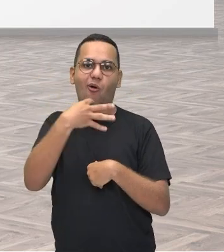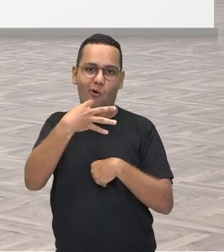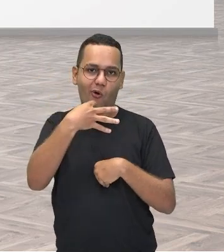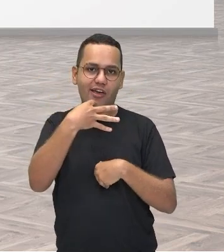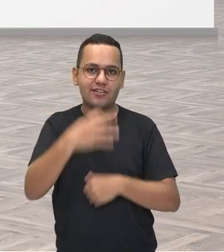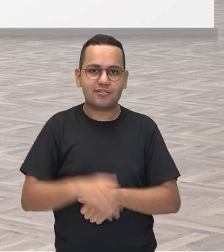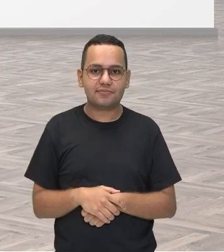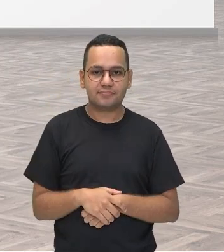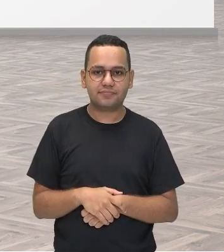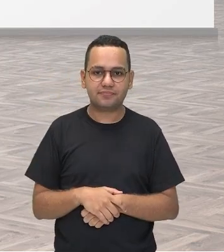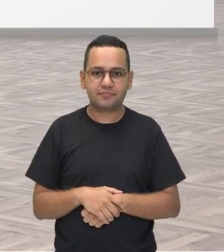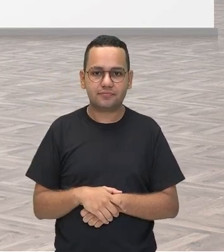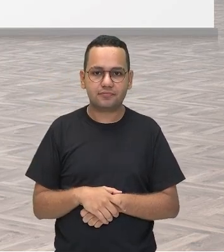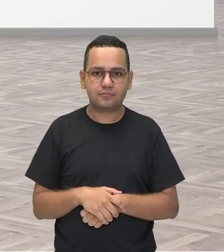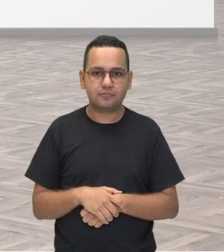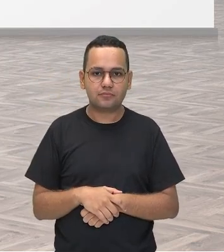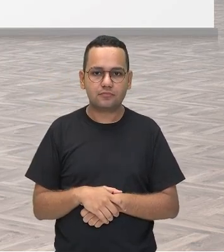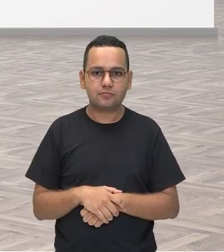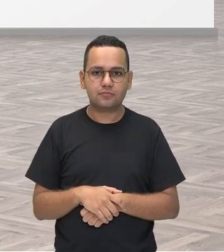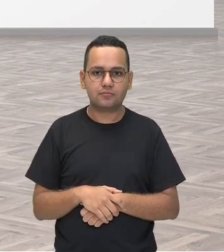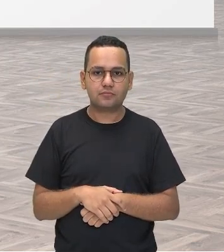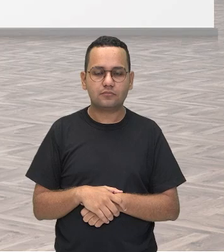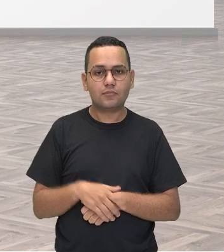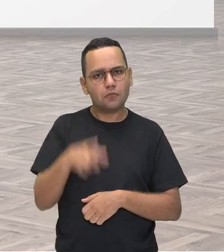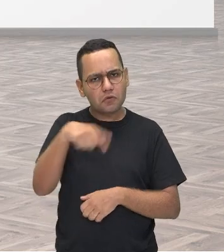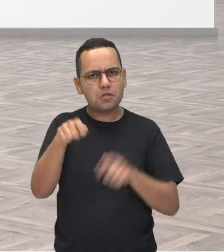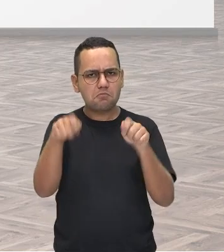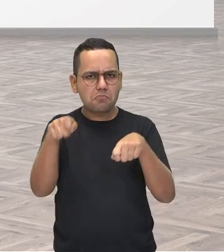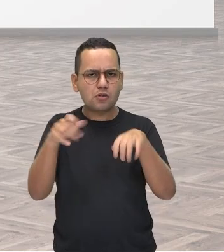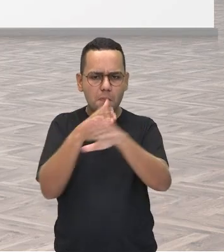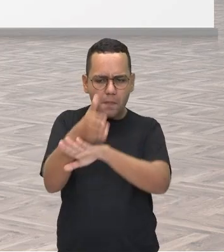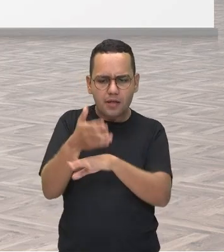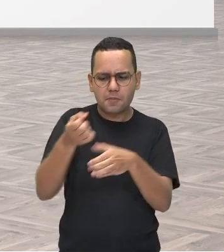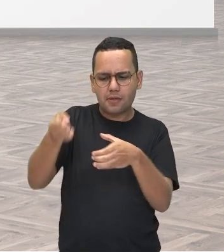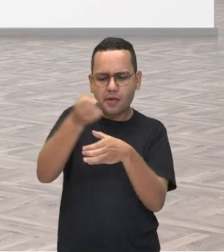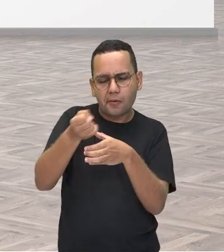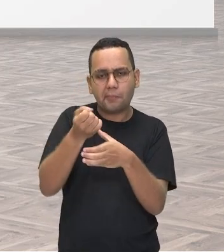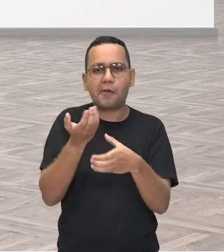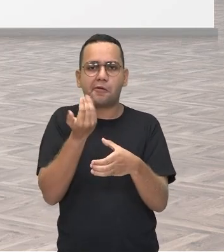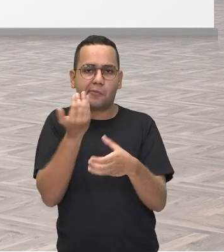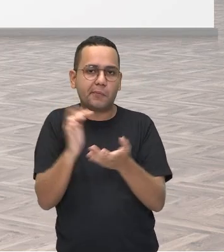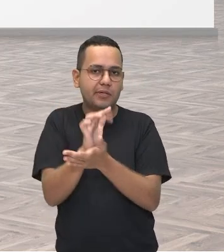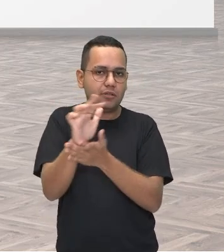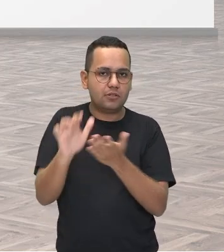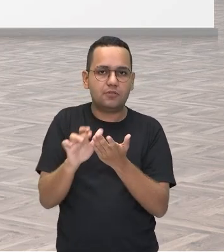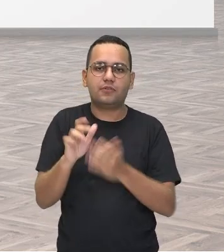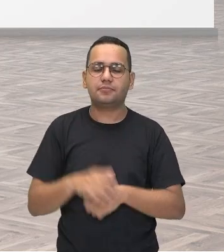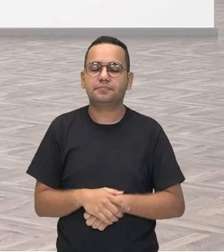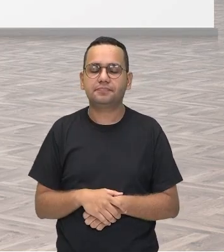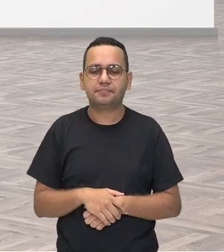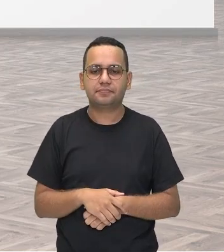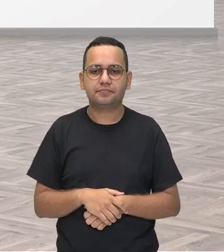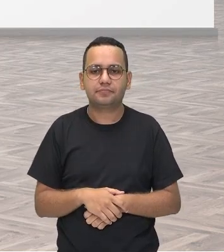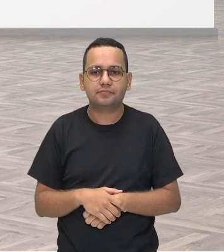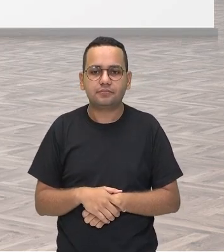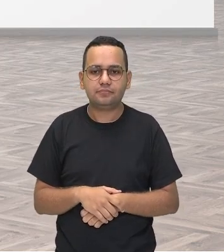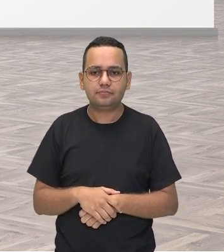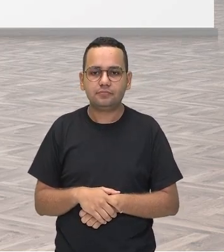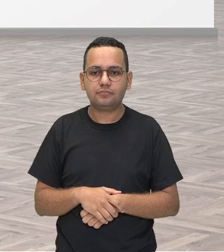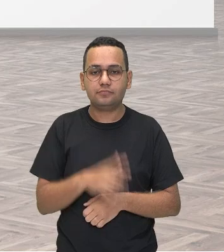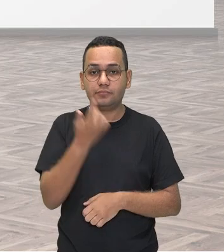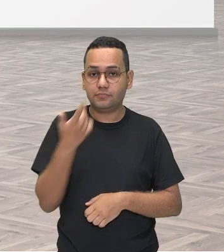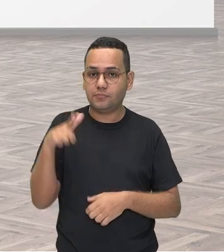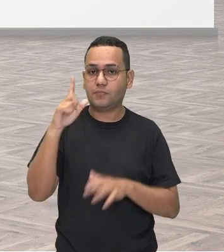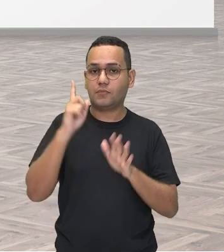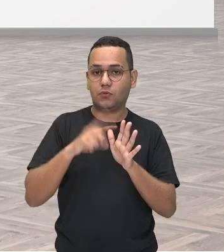gosta de estar lá cozinhando, se envolver nesse empreendedorismo cultural voltado para a gastronomia. Nós vamos ver agora outra